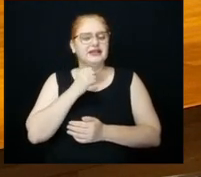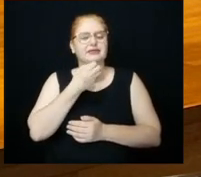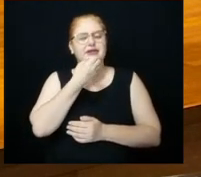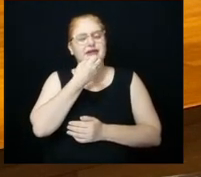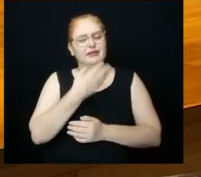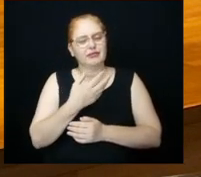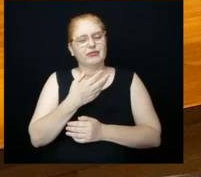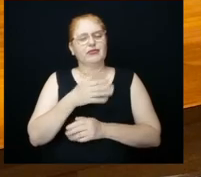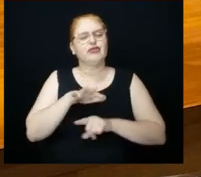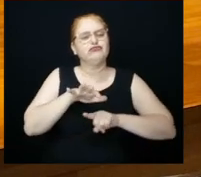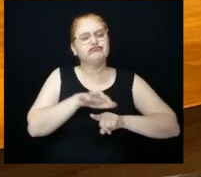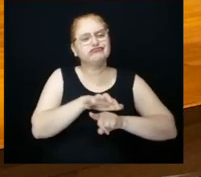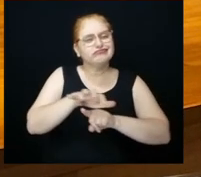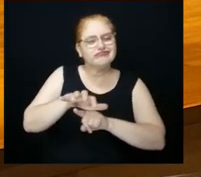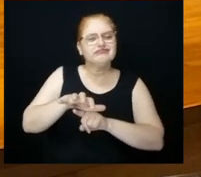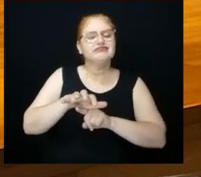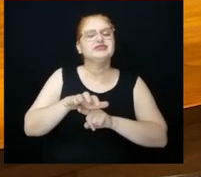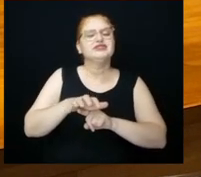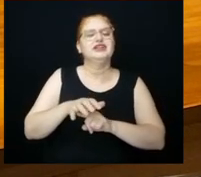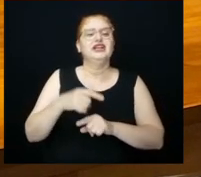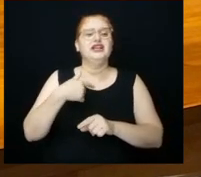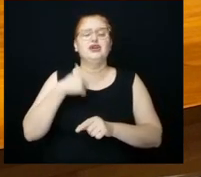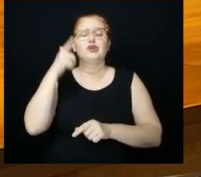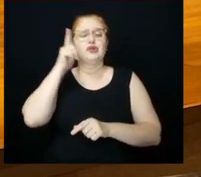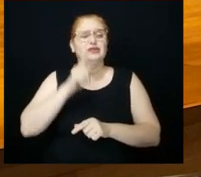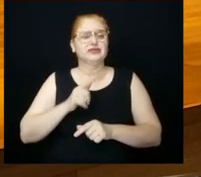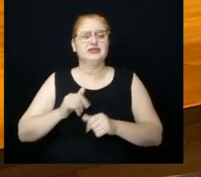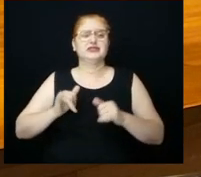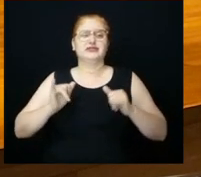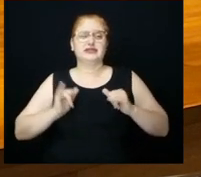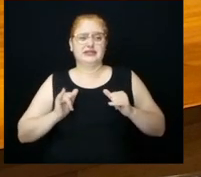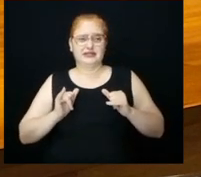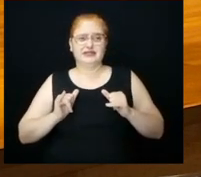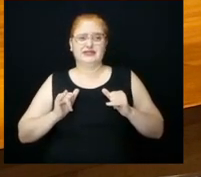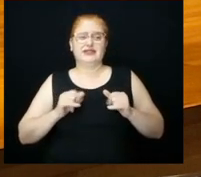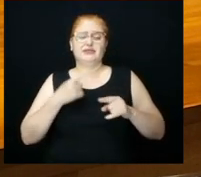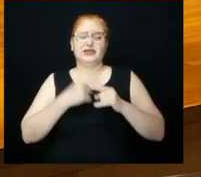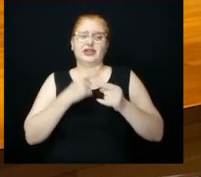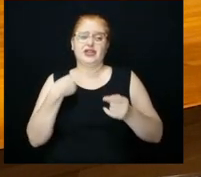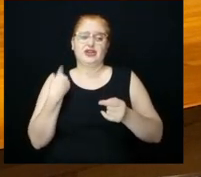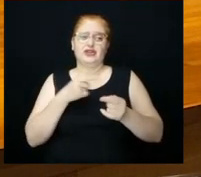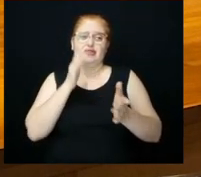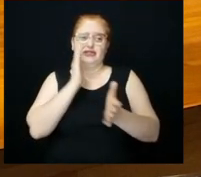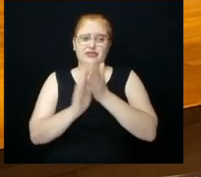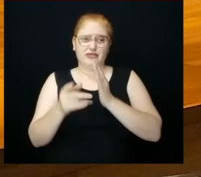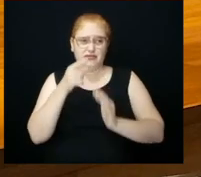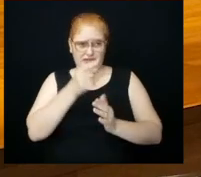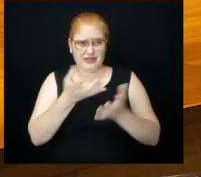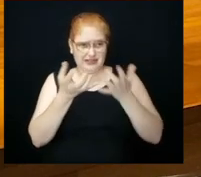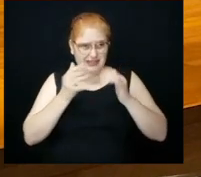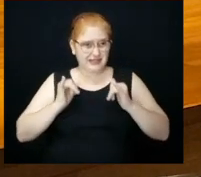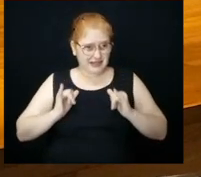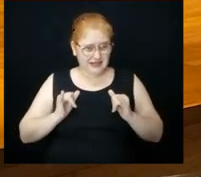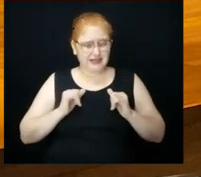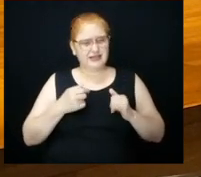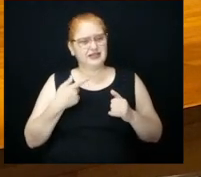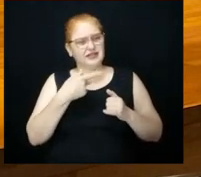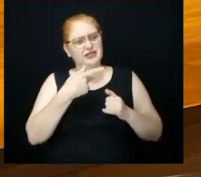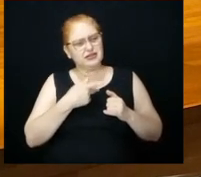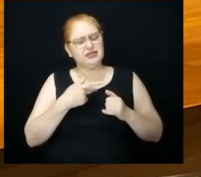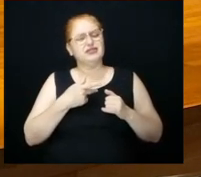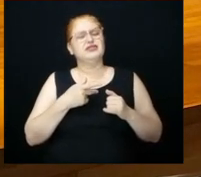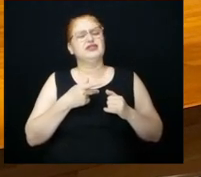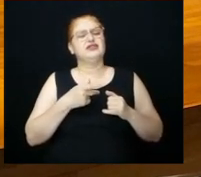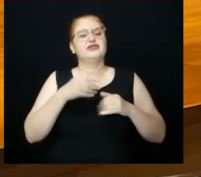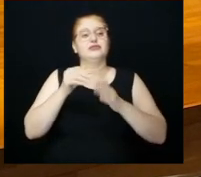assim? Não descanso desde que fugimos do campo. Você não quer sombrear? Tuaí, vamos tirar esses